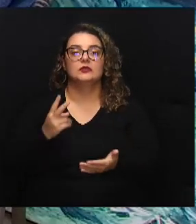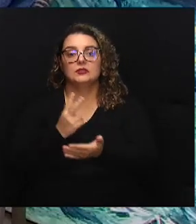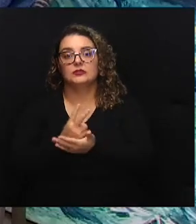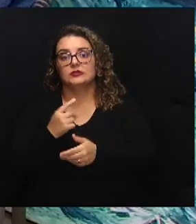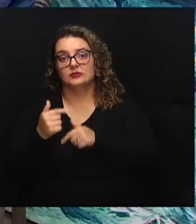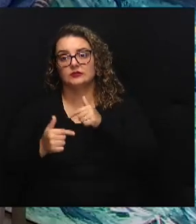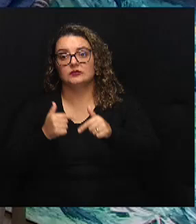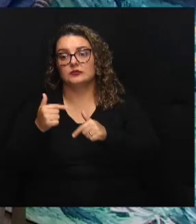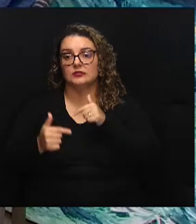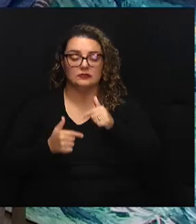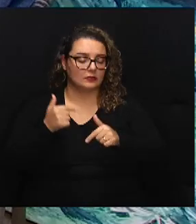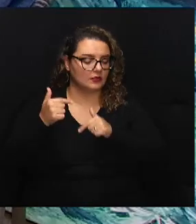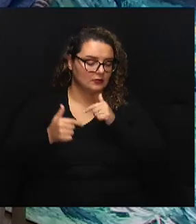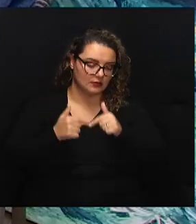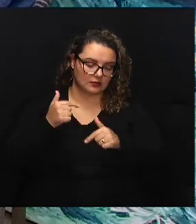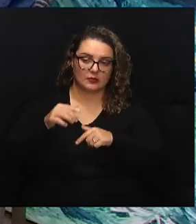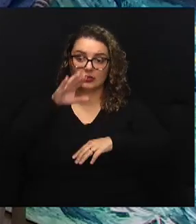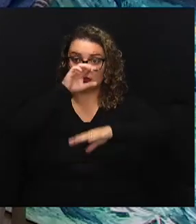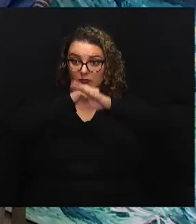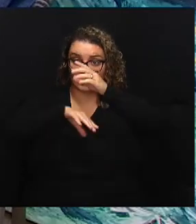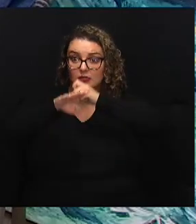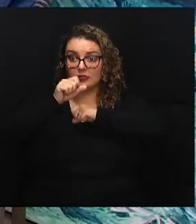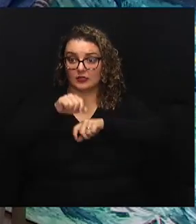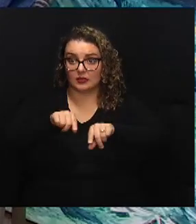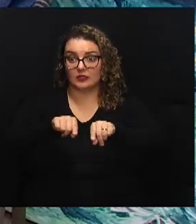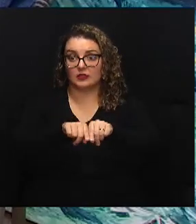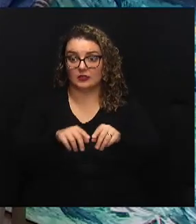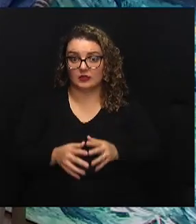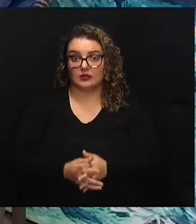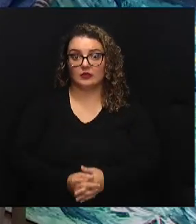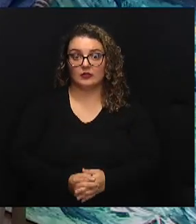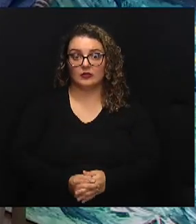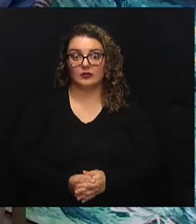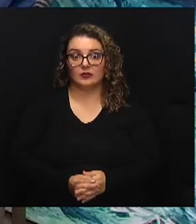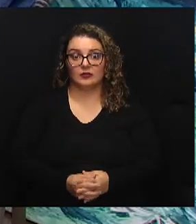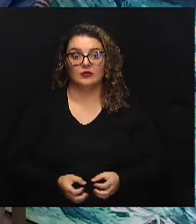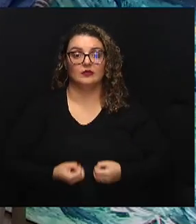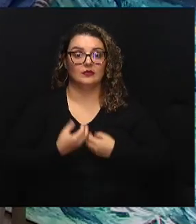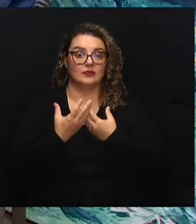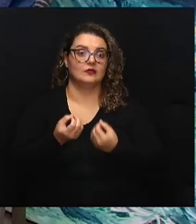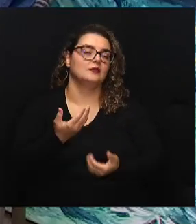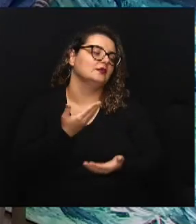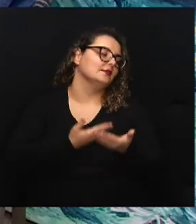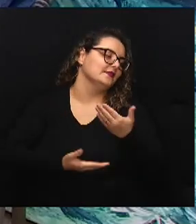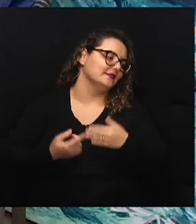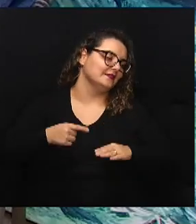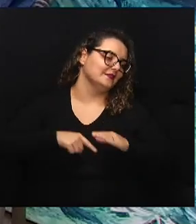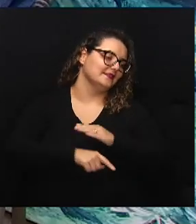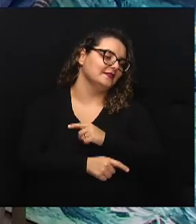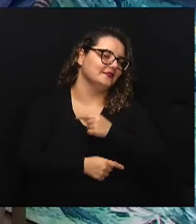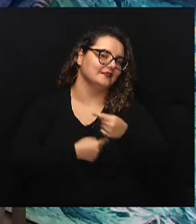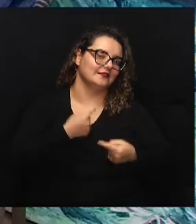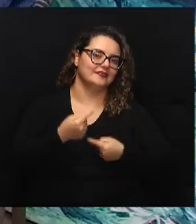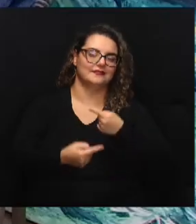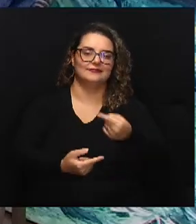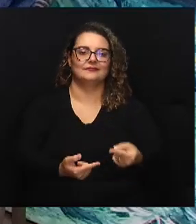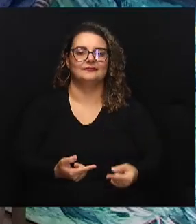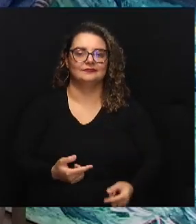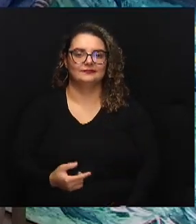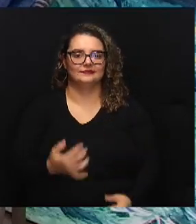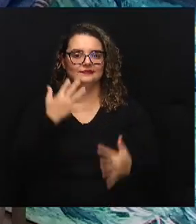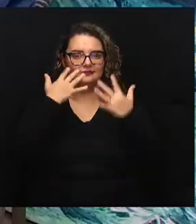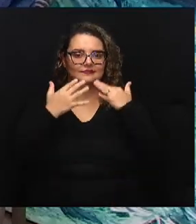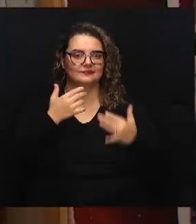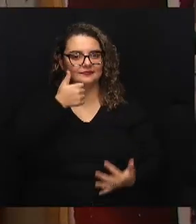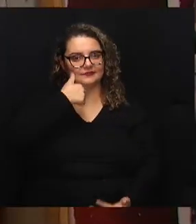trabalhando e aprendendo. Se expressando, essa troca infinita, né? E quem te inspirou foi a sua mãe